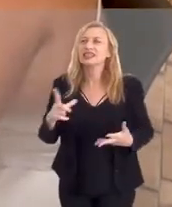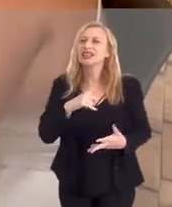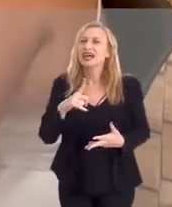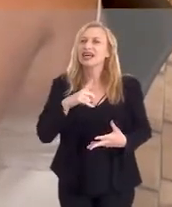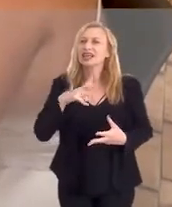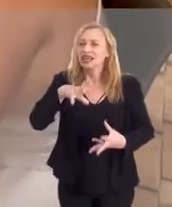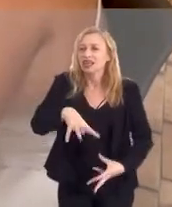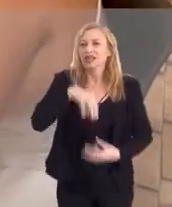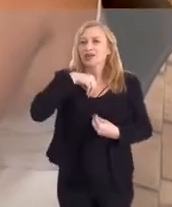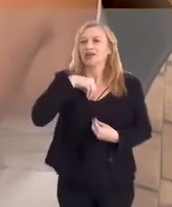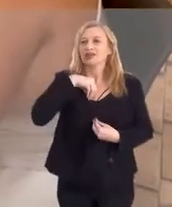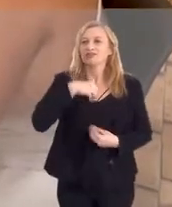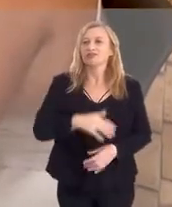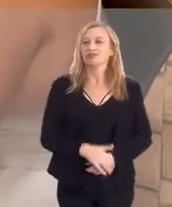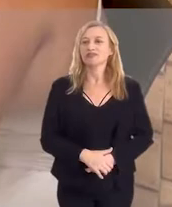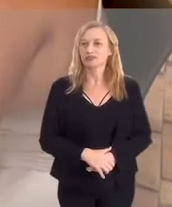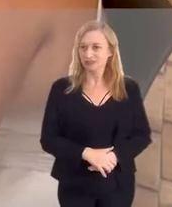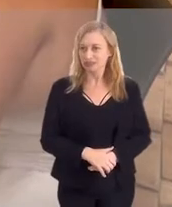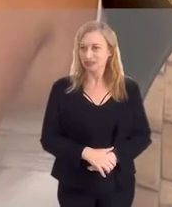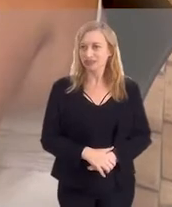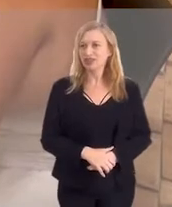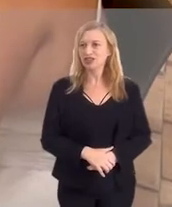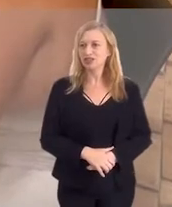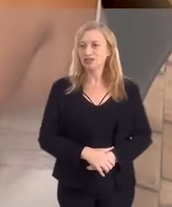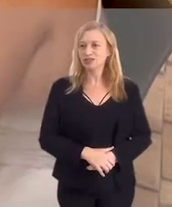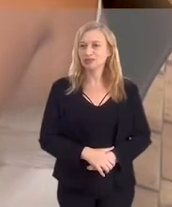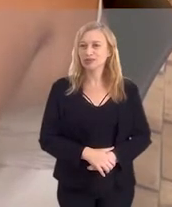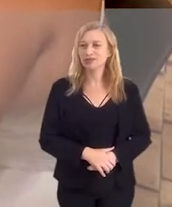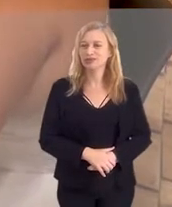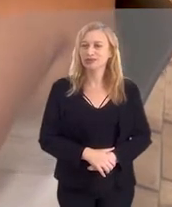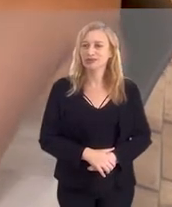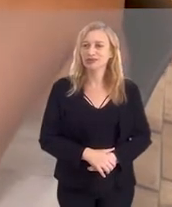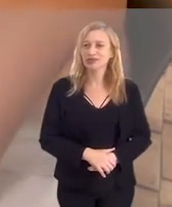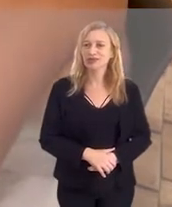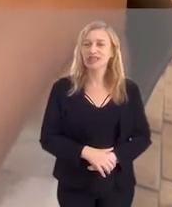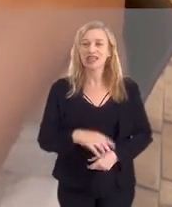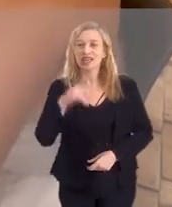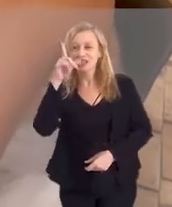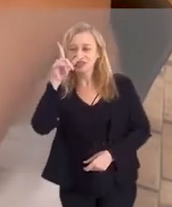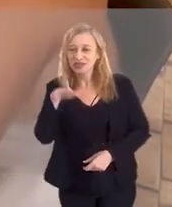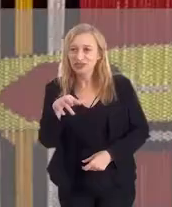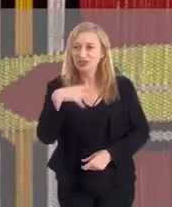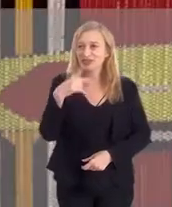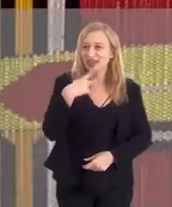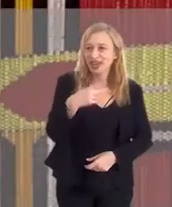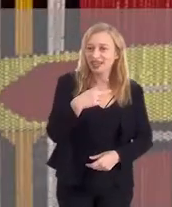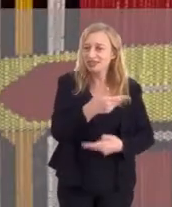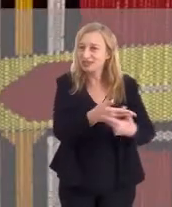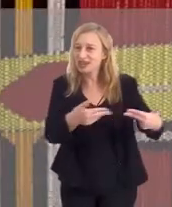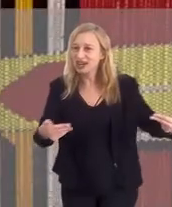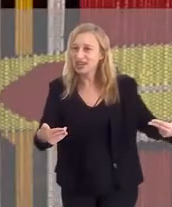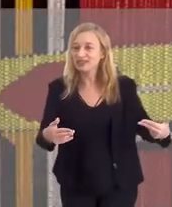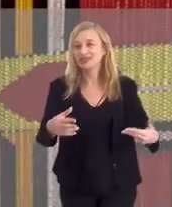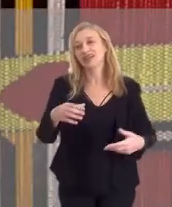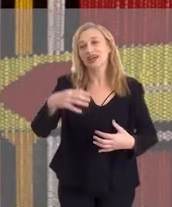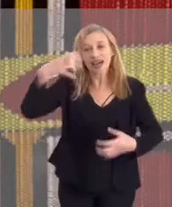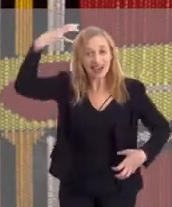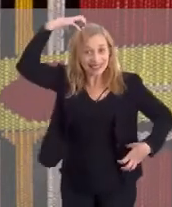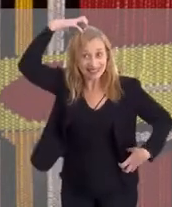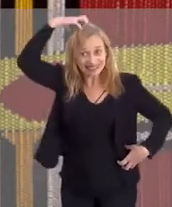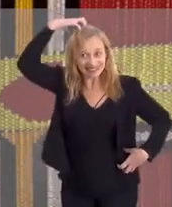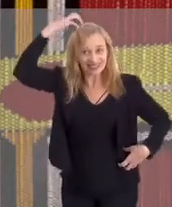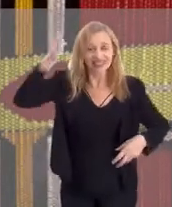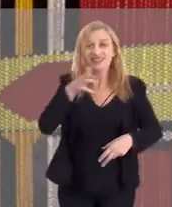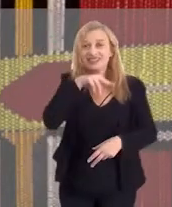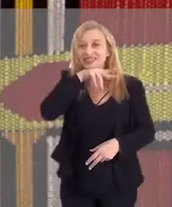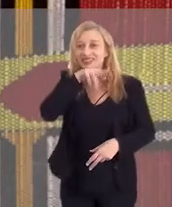que mais existe essa incorporação? É difícil falar, porque são vários clãs, né? Então você tem do macaco,